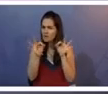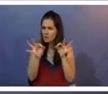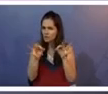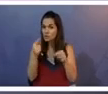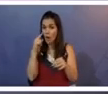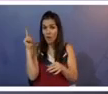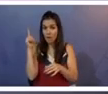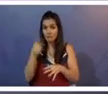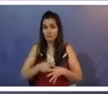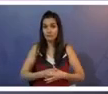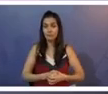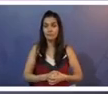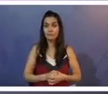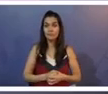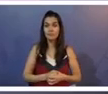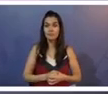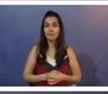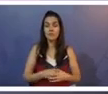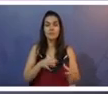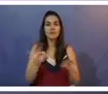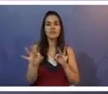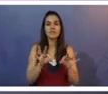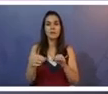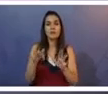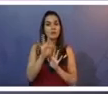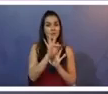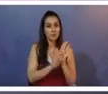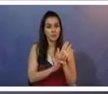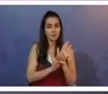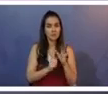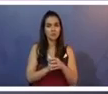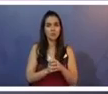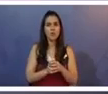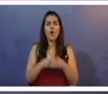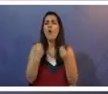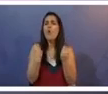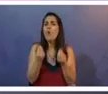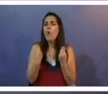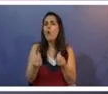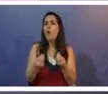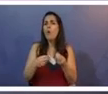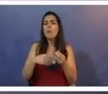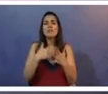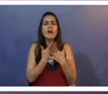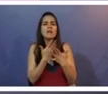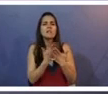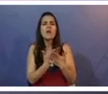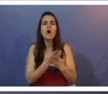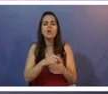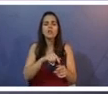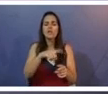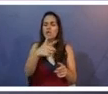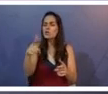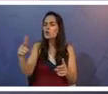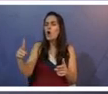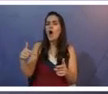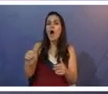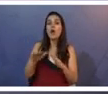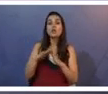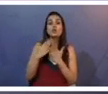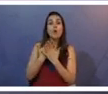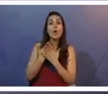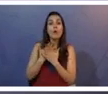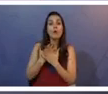correto. Planejamento do texto. Como estão sendo as aulas na maioria das escolas? Olha